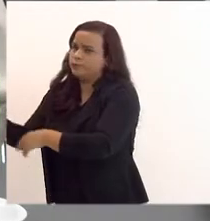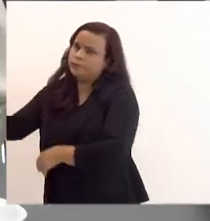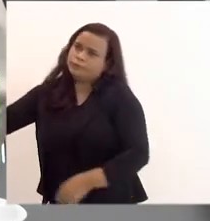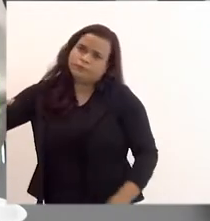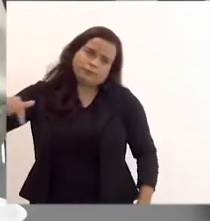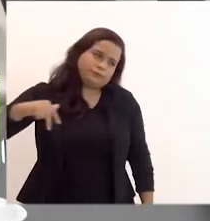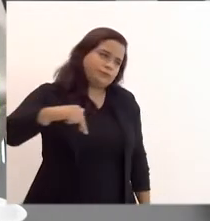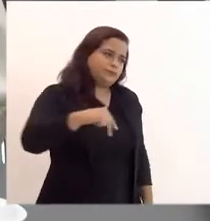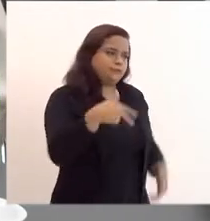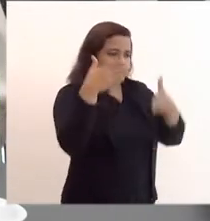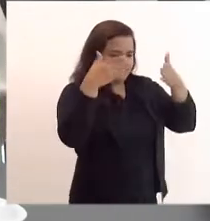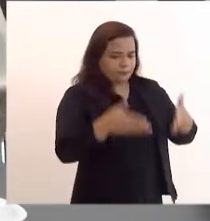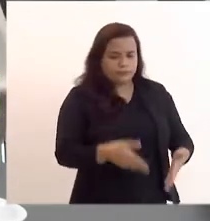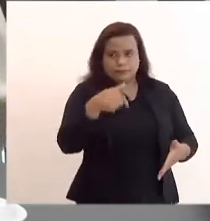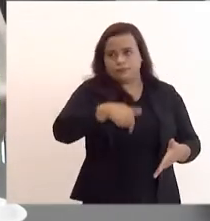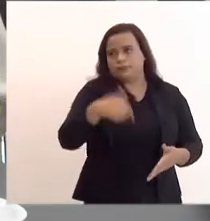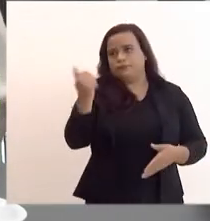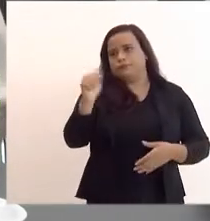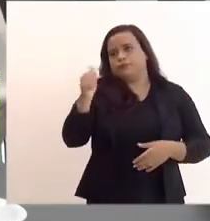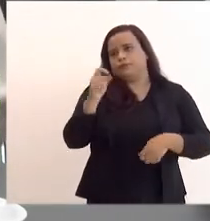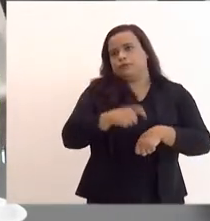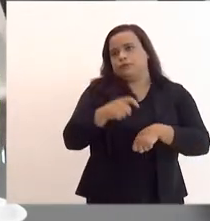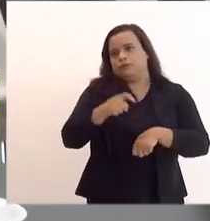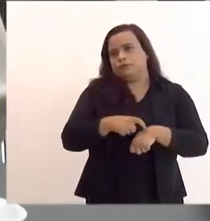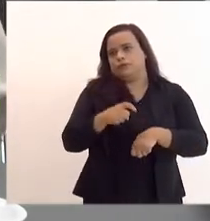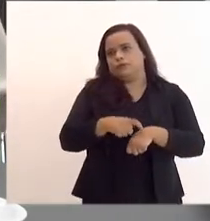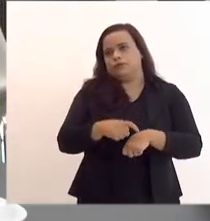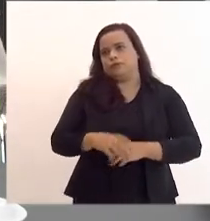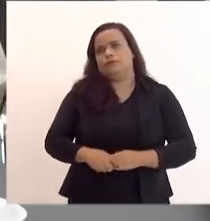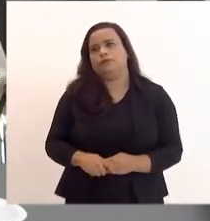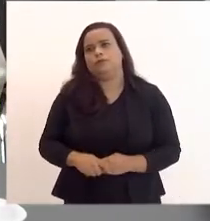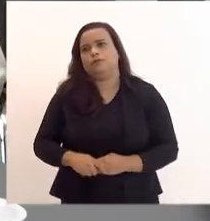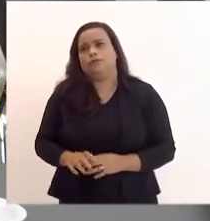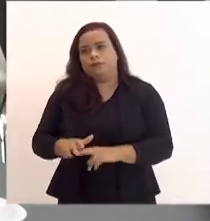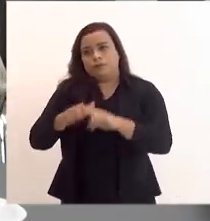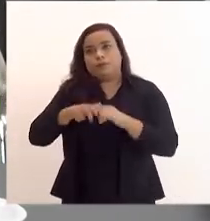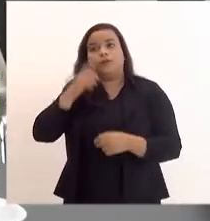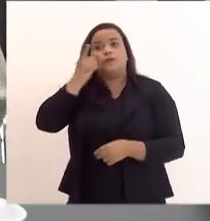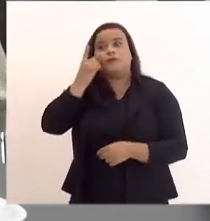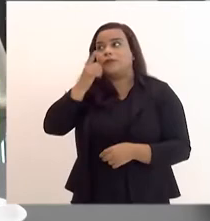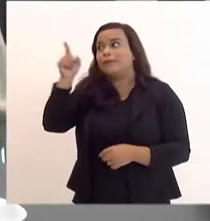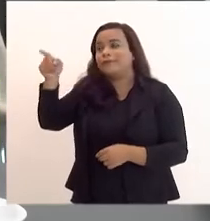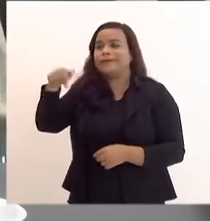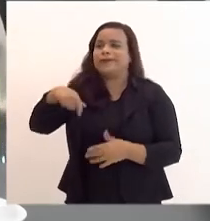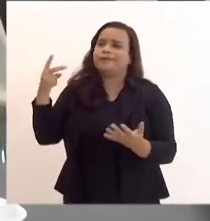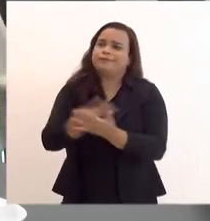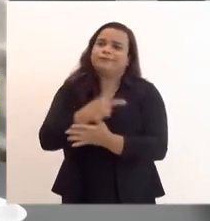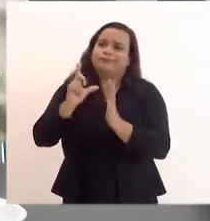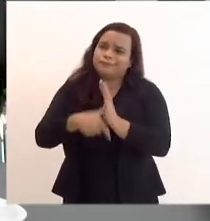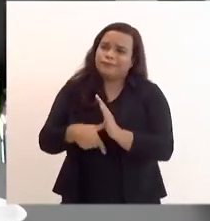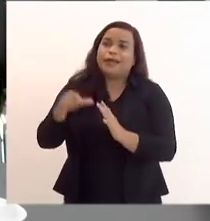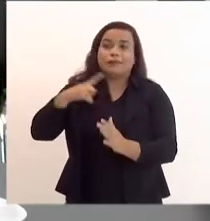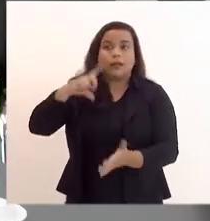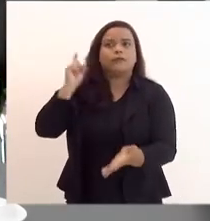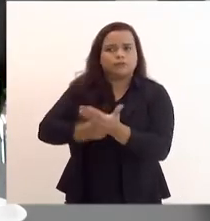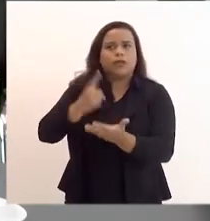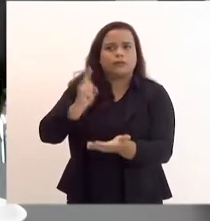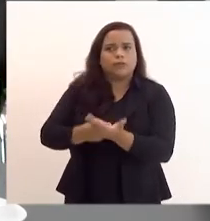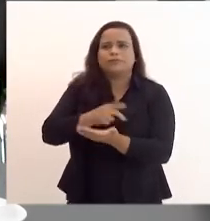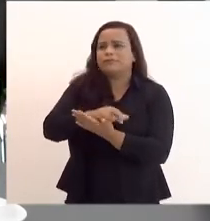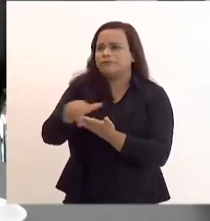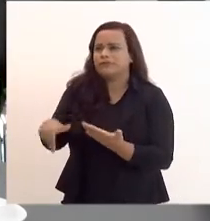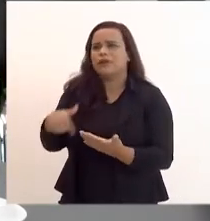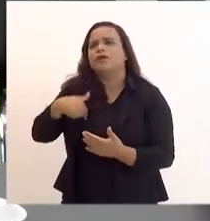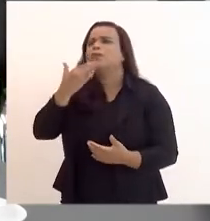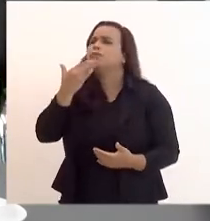às 11, e por causa do deputado Paulo Melo, nós atrasamos aqui um bocado. Como eu também tenho outros compromissos, ia pedir, se